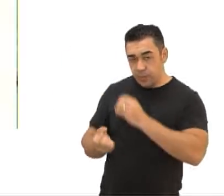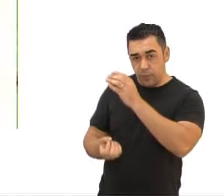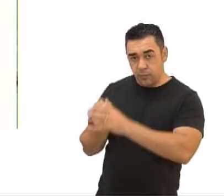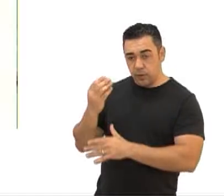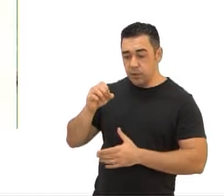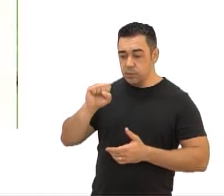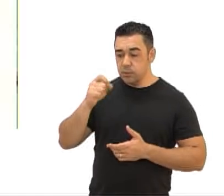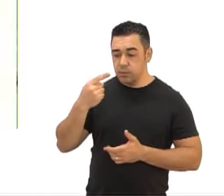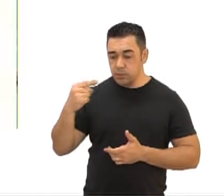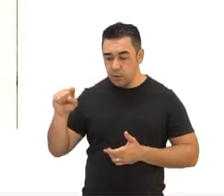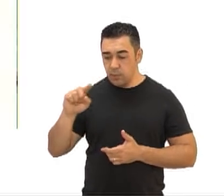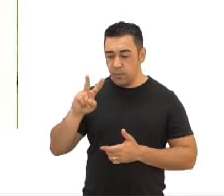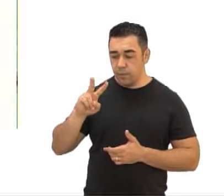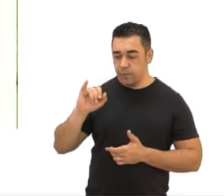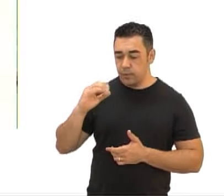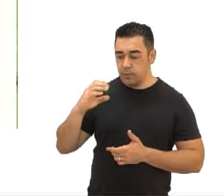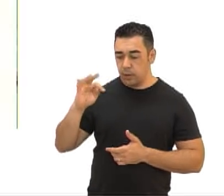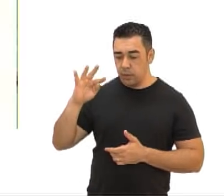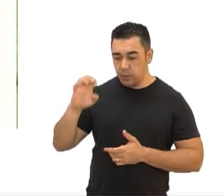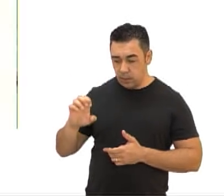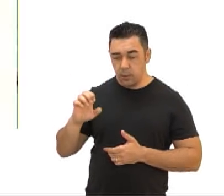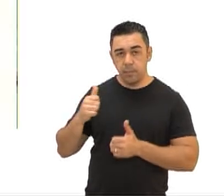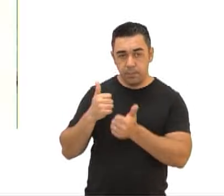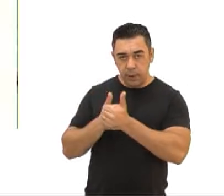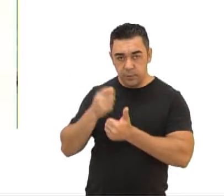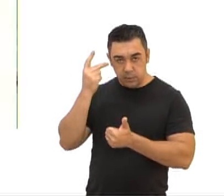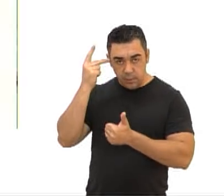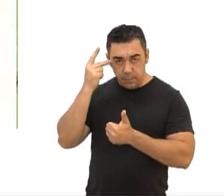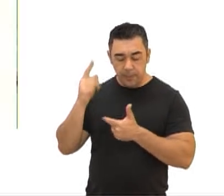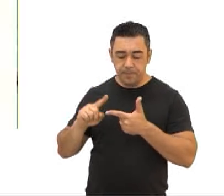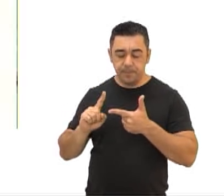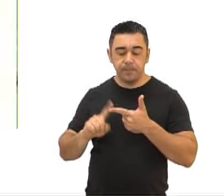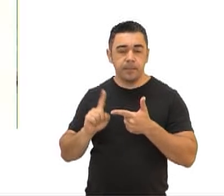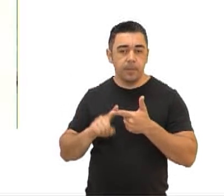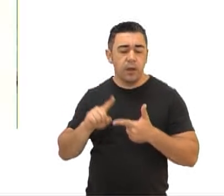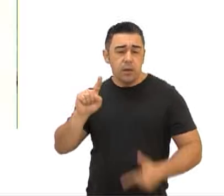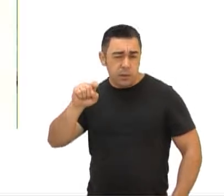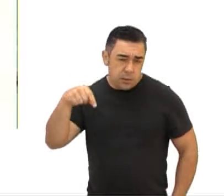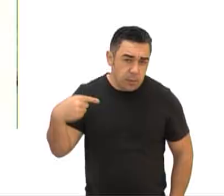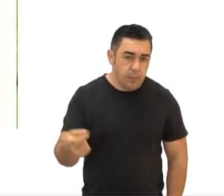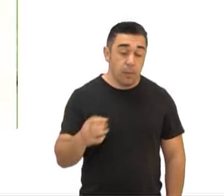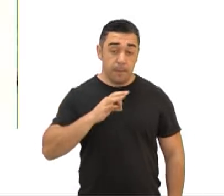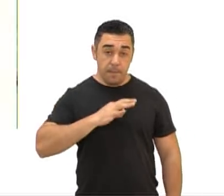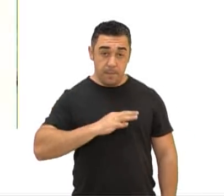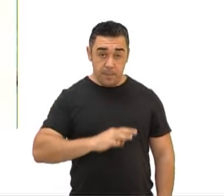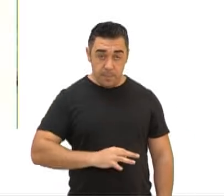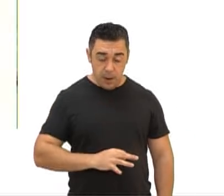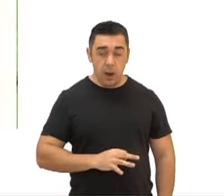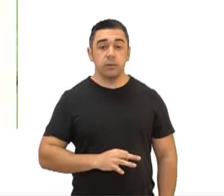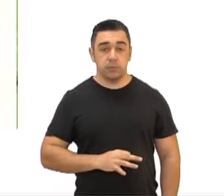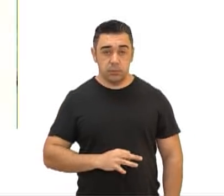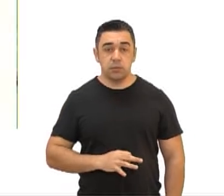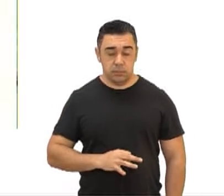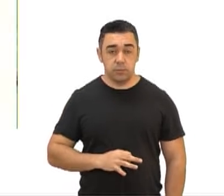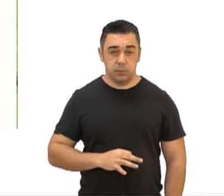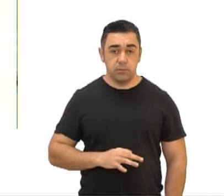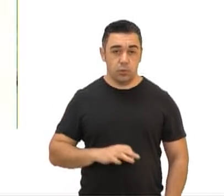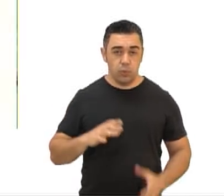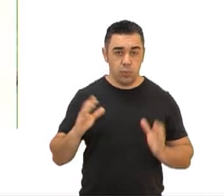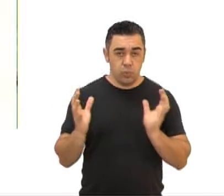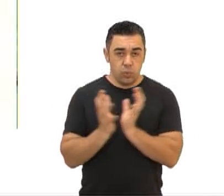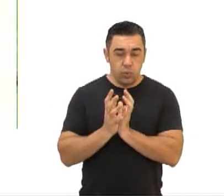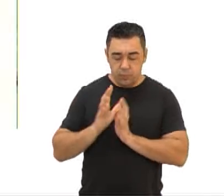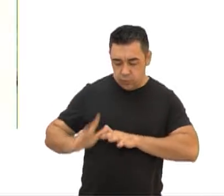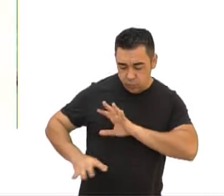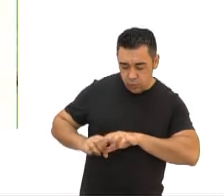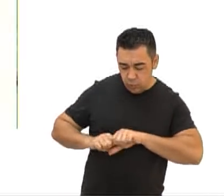no litoral de São Paulo. Depois, os padres jesuítas conseguem subir a serra, vencer o obstáculo ali